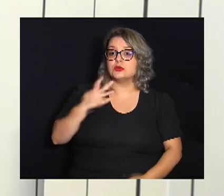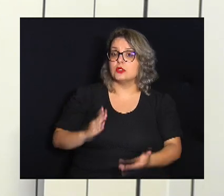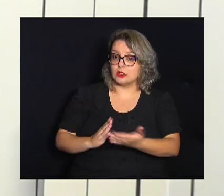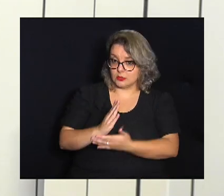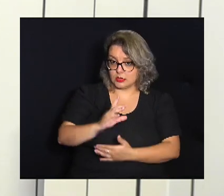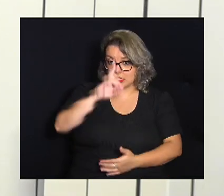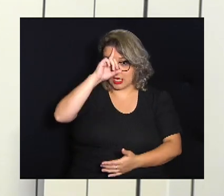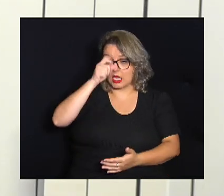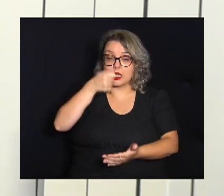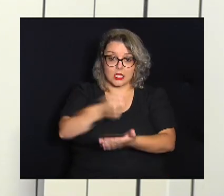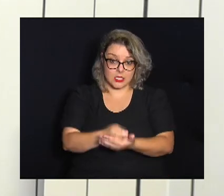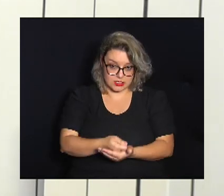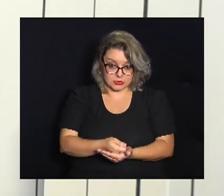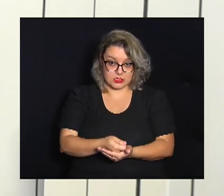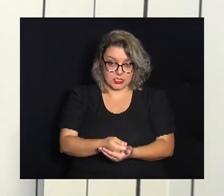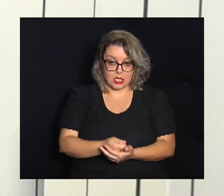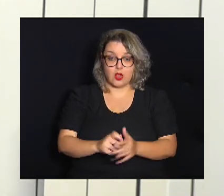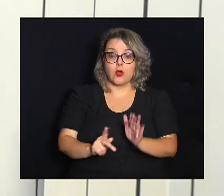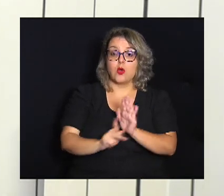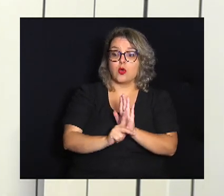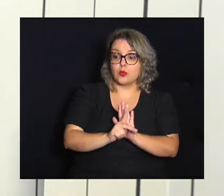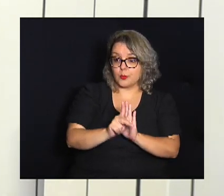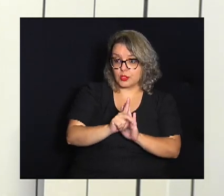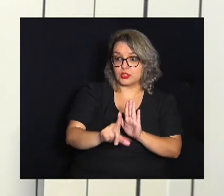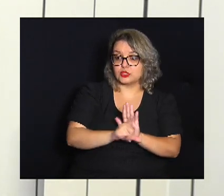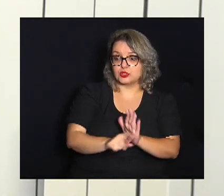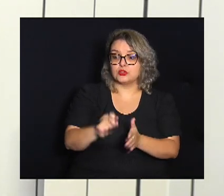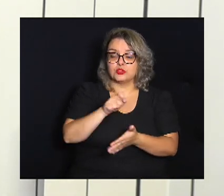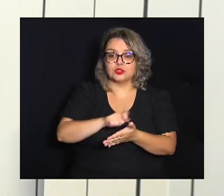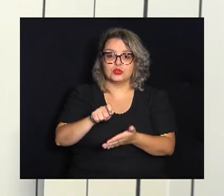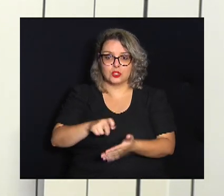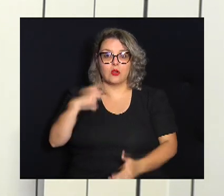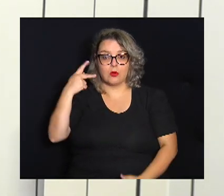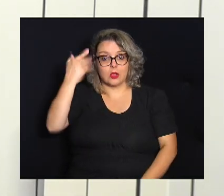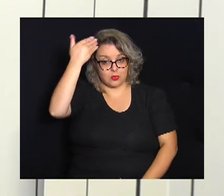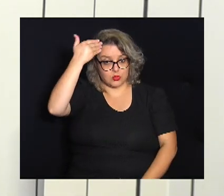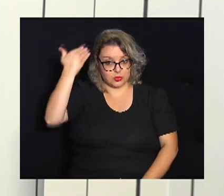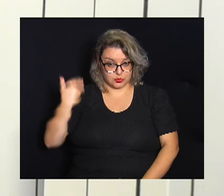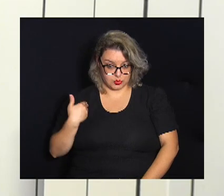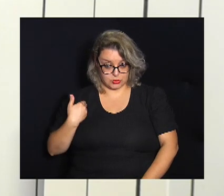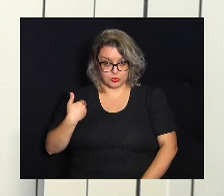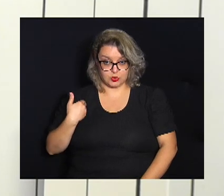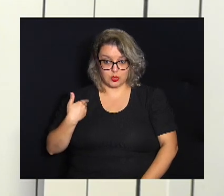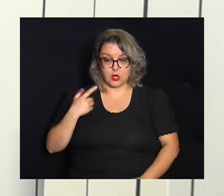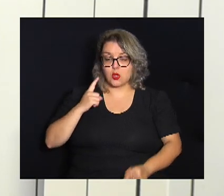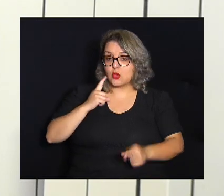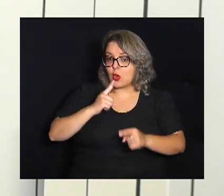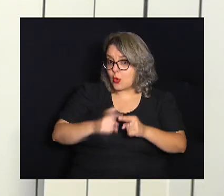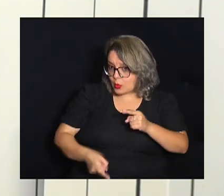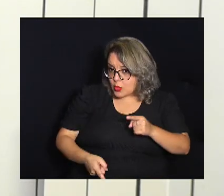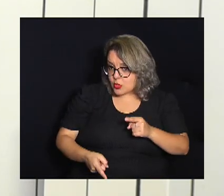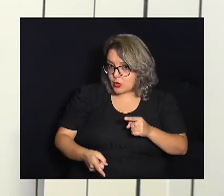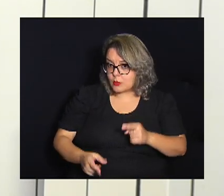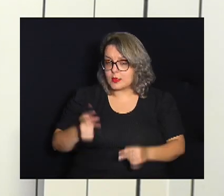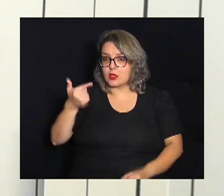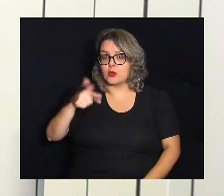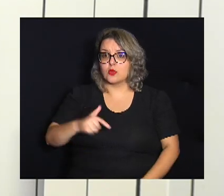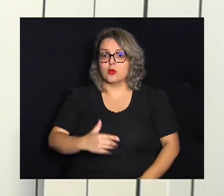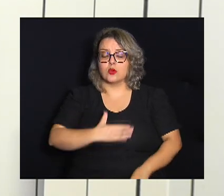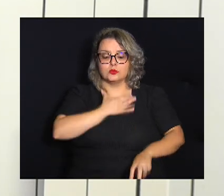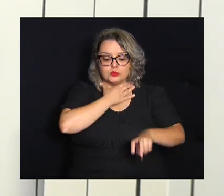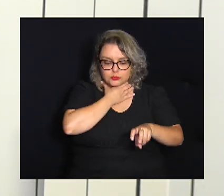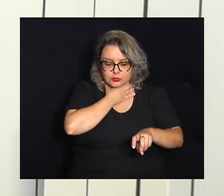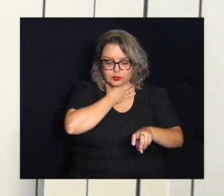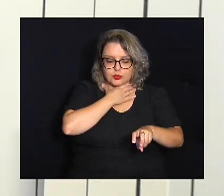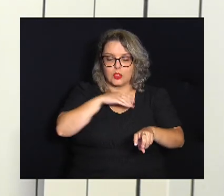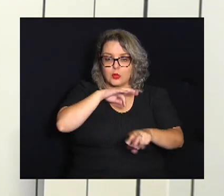em definitivo, o projeto de lei de autoria da vereadora Débora Palermo, que proíbe manter animais presos